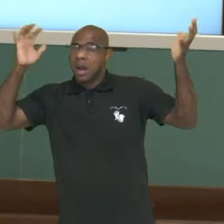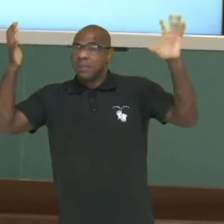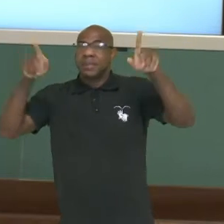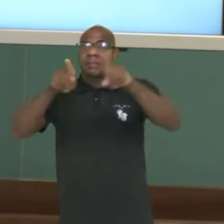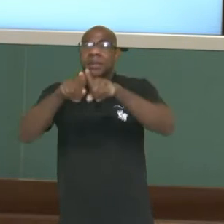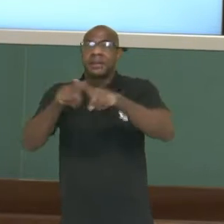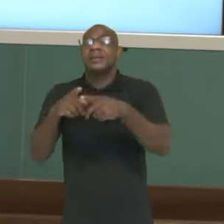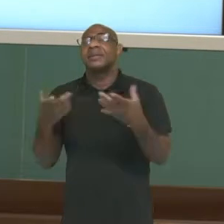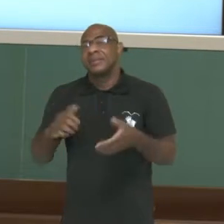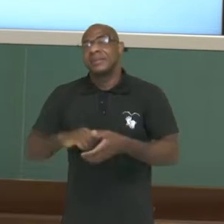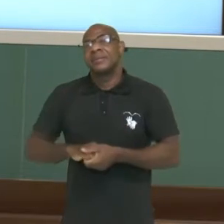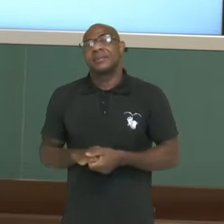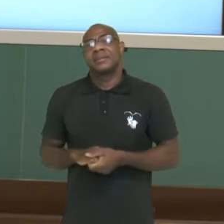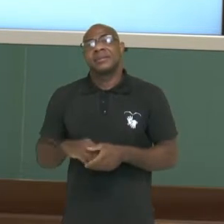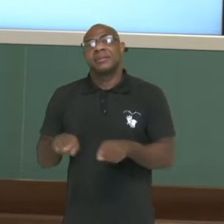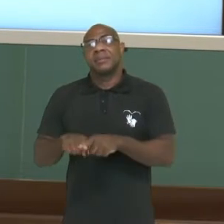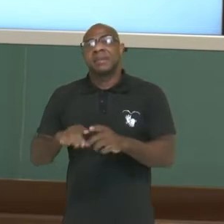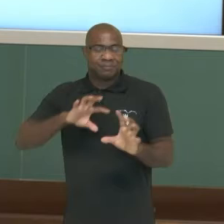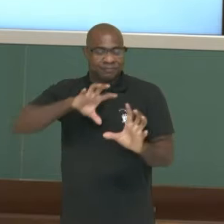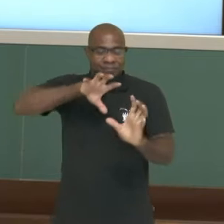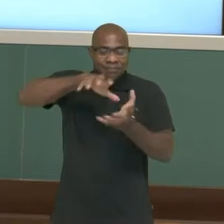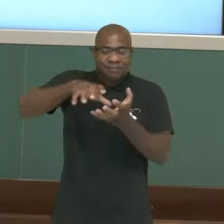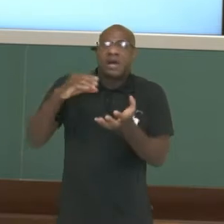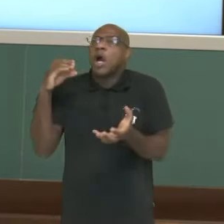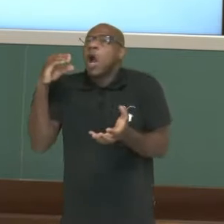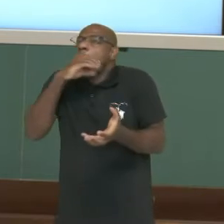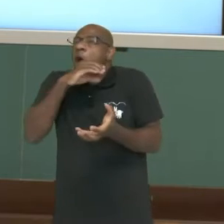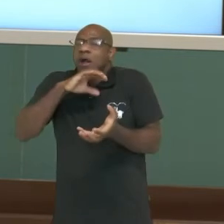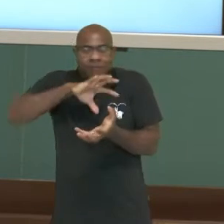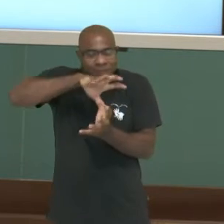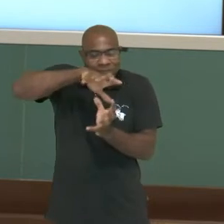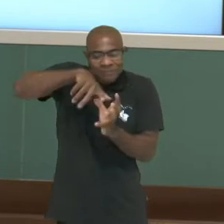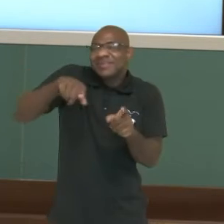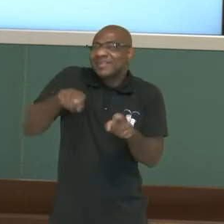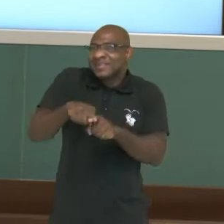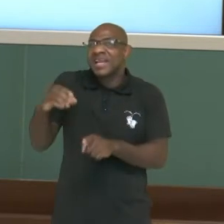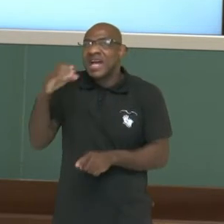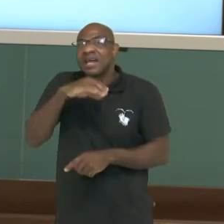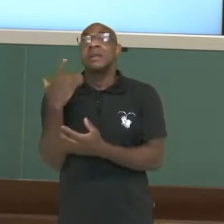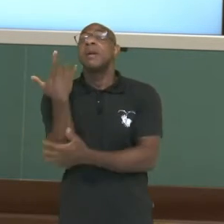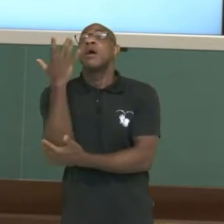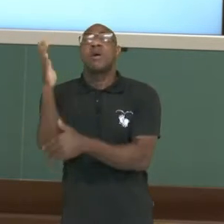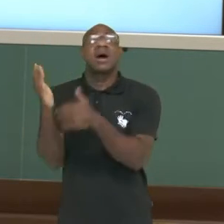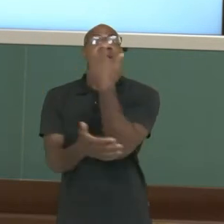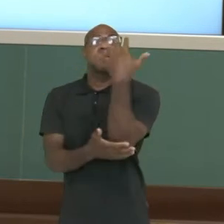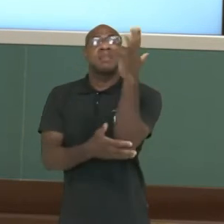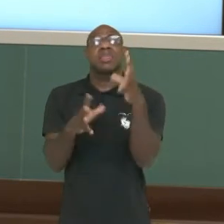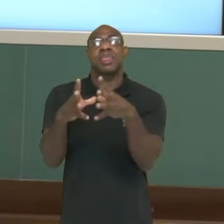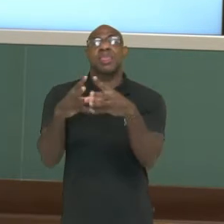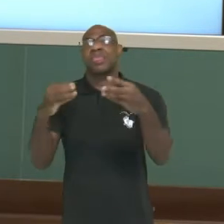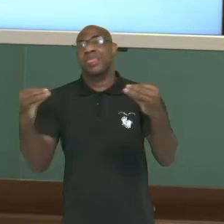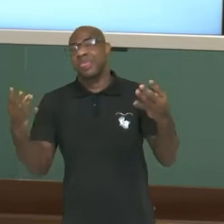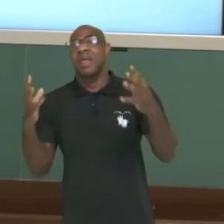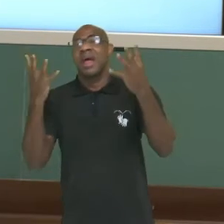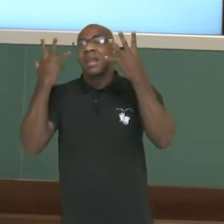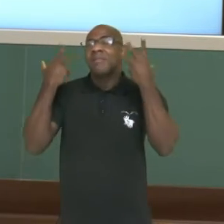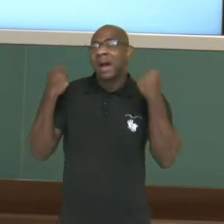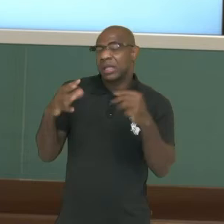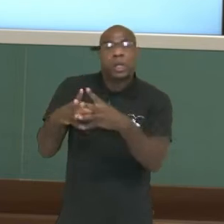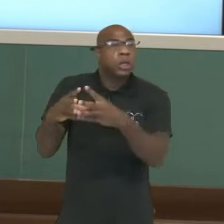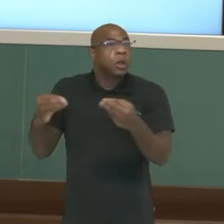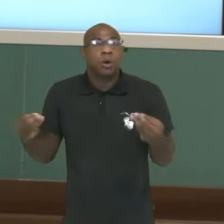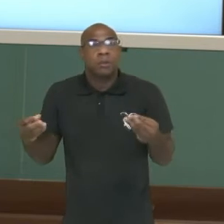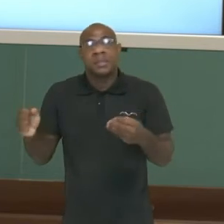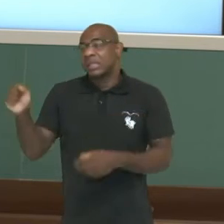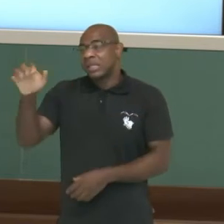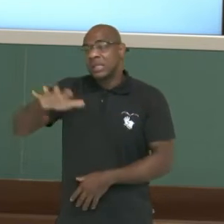problemas, né? Como o sumiço de várias espécies de animais e plantas também da região, como o